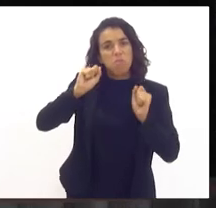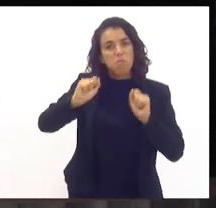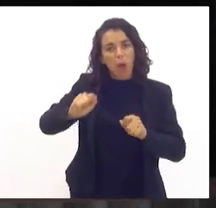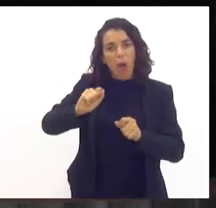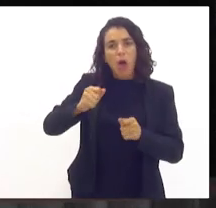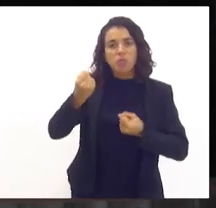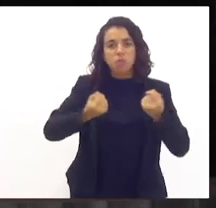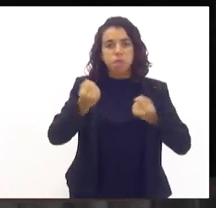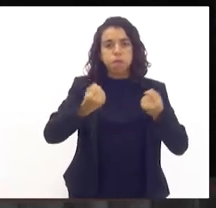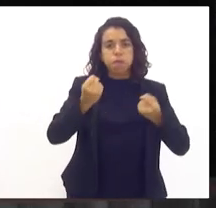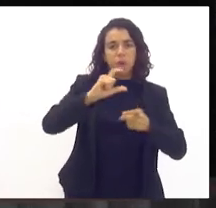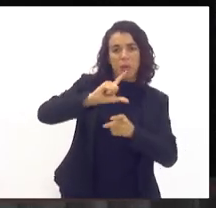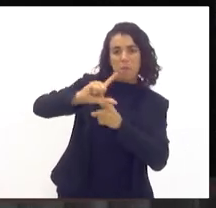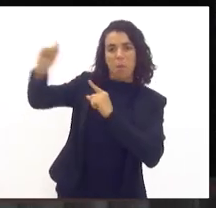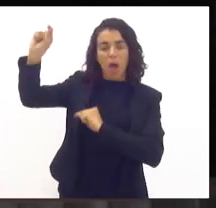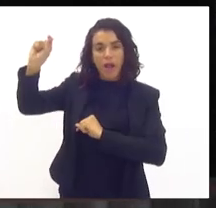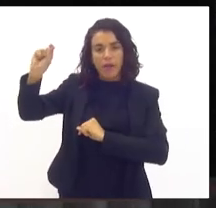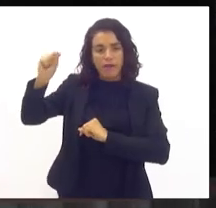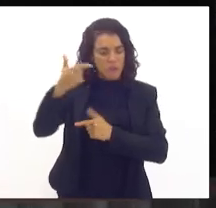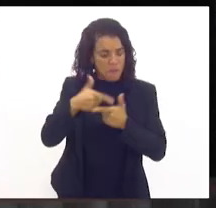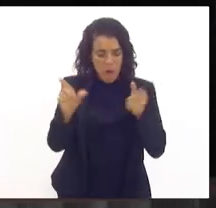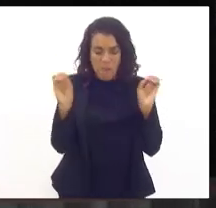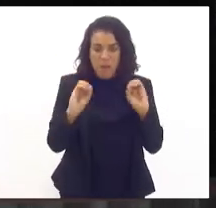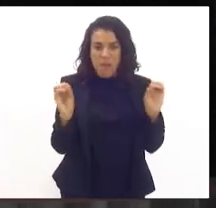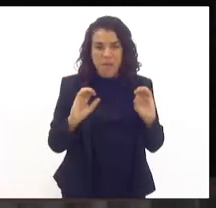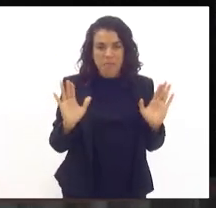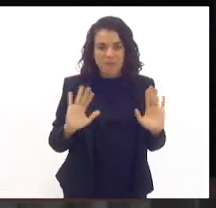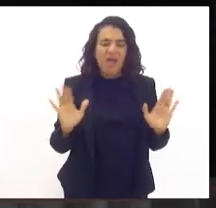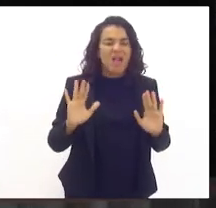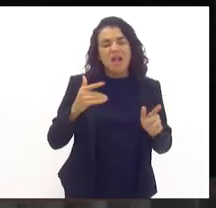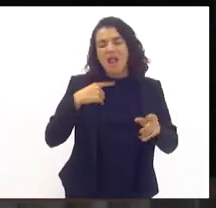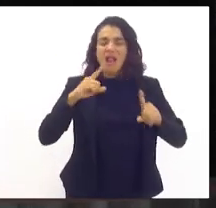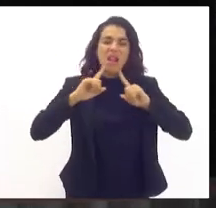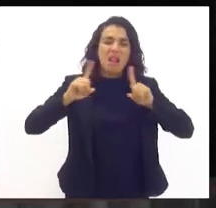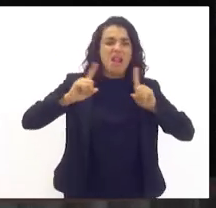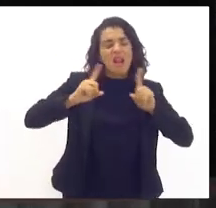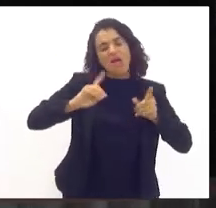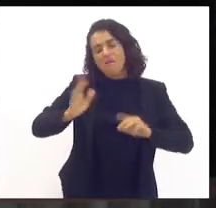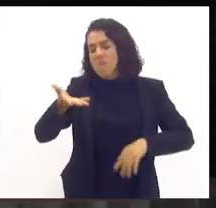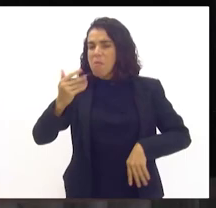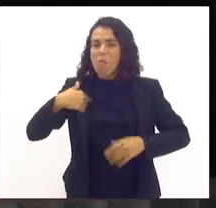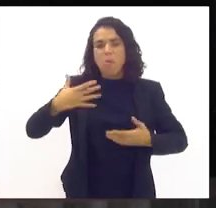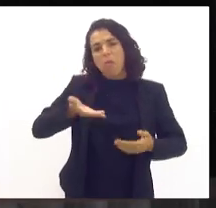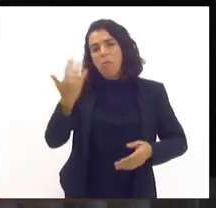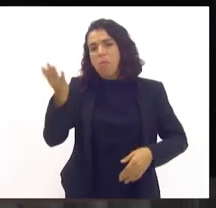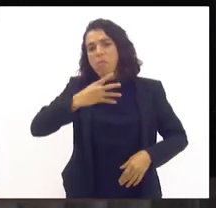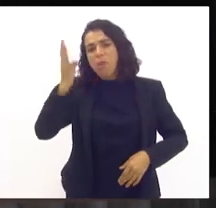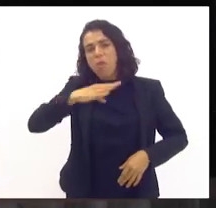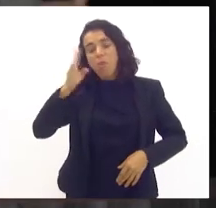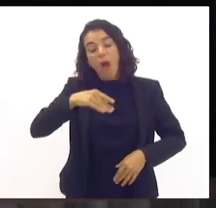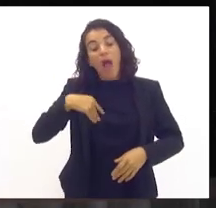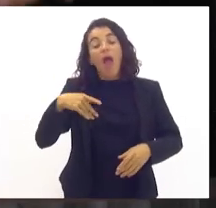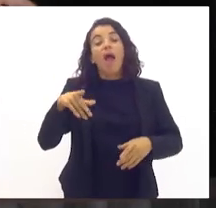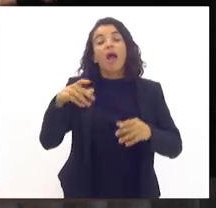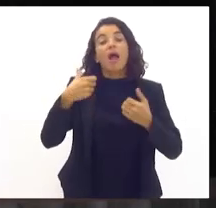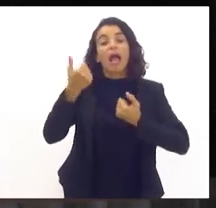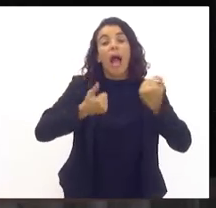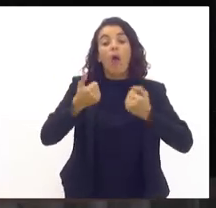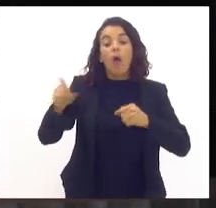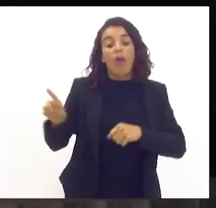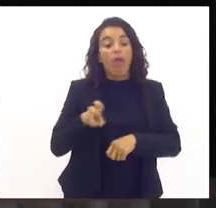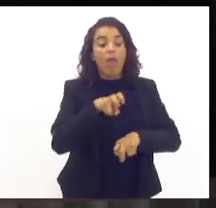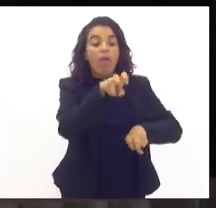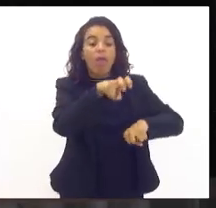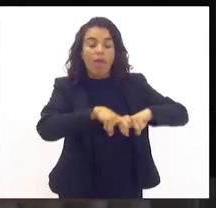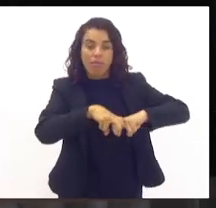embora. Tem problema nenhum. Não. Vambora. Entra dentro do carro, pega o marrentinho.